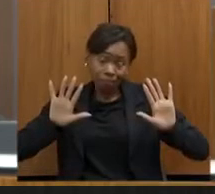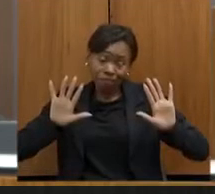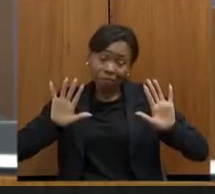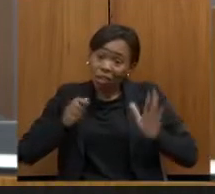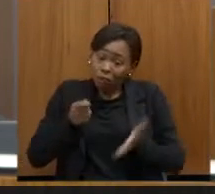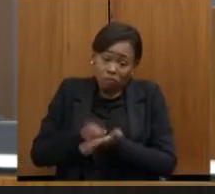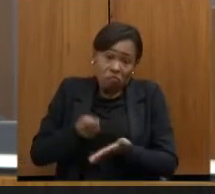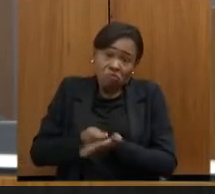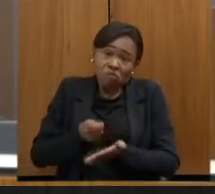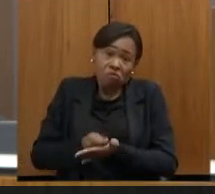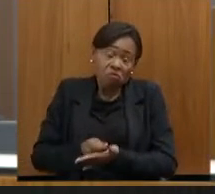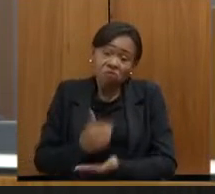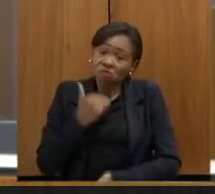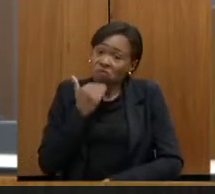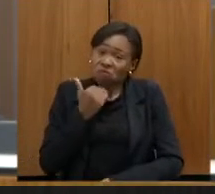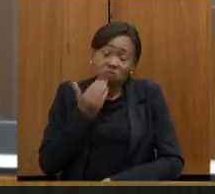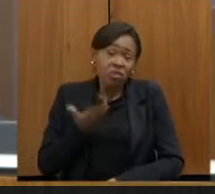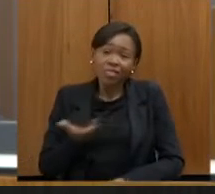E, da mesma forma,